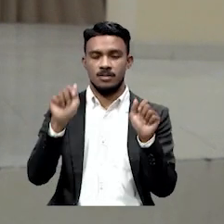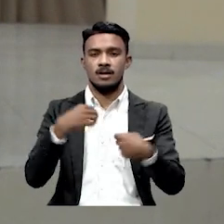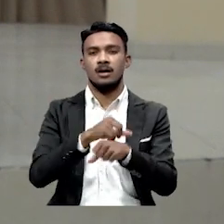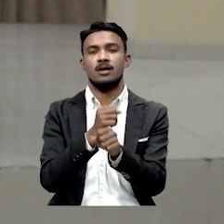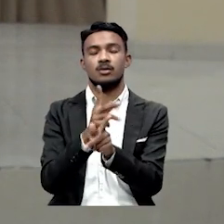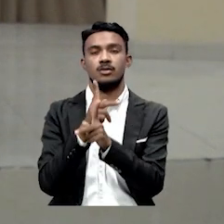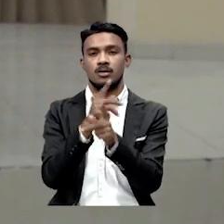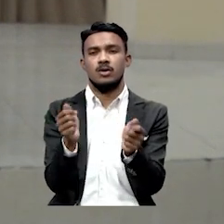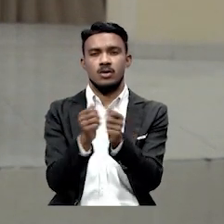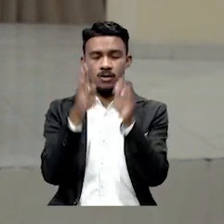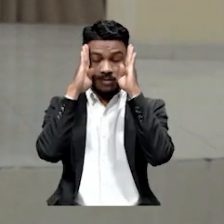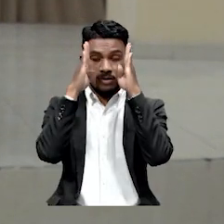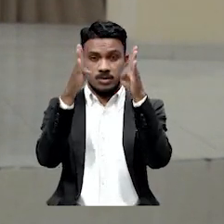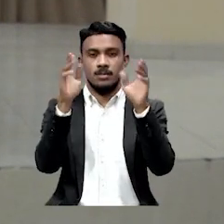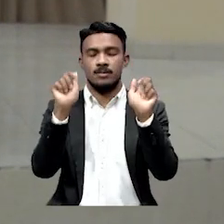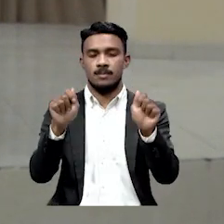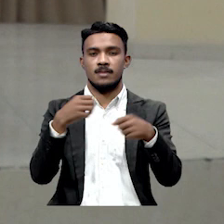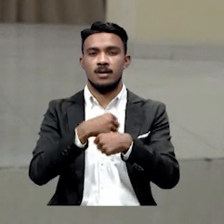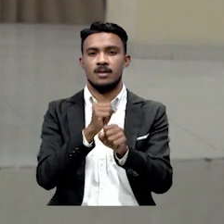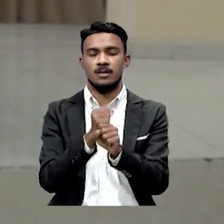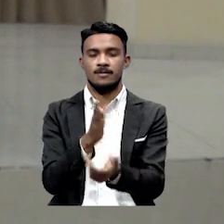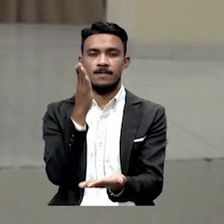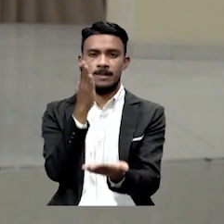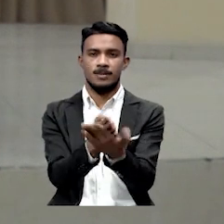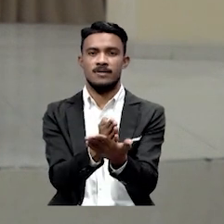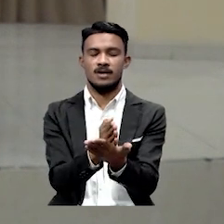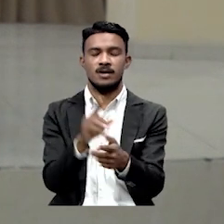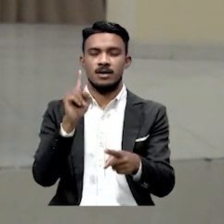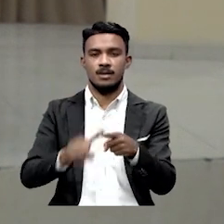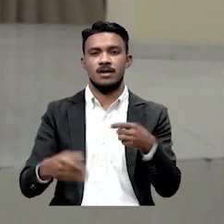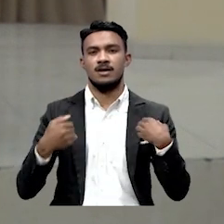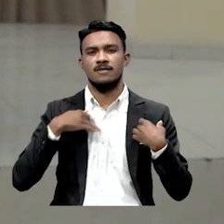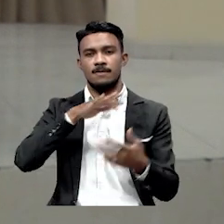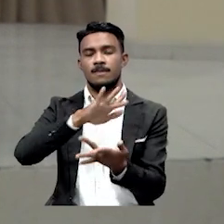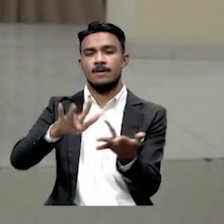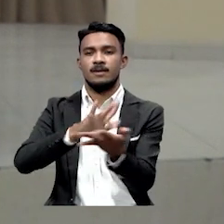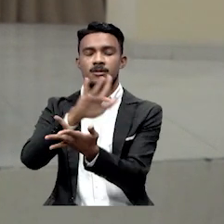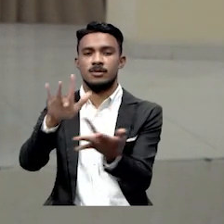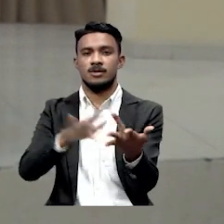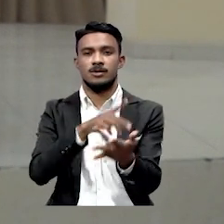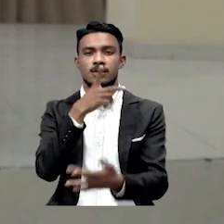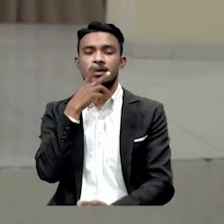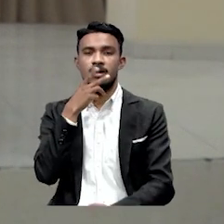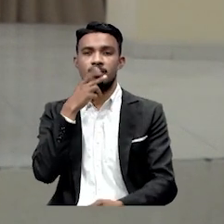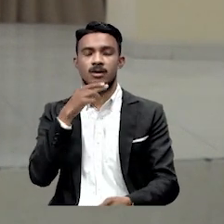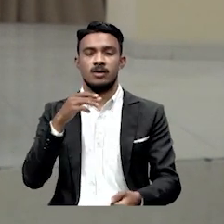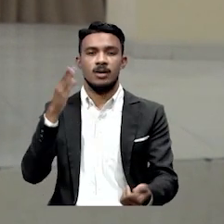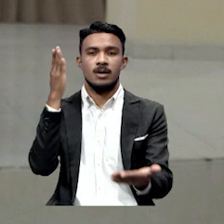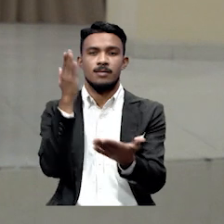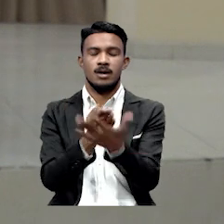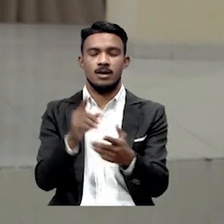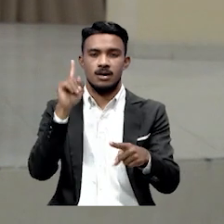kontrolu ho adequado parnune atu prevene labele ia circulação ba tabako nebe mak bandu husi